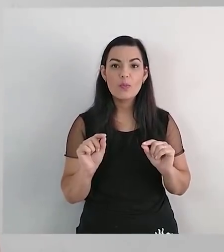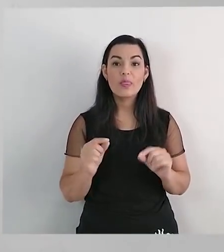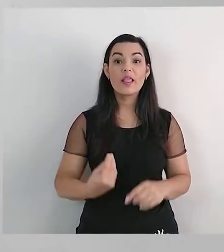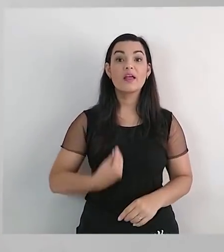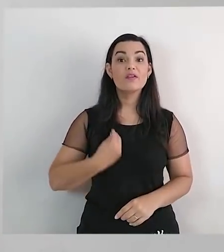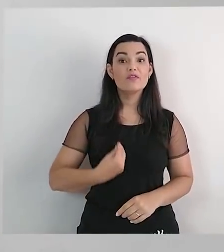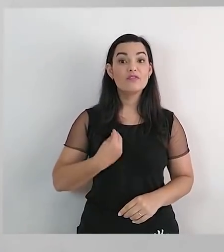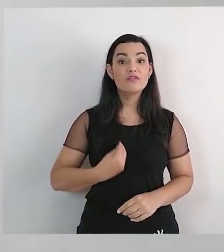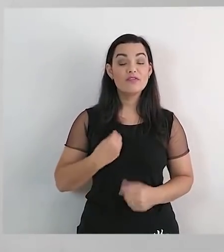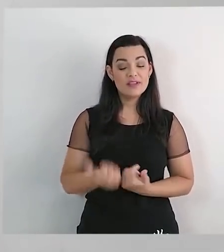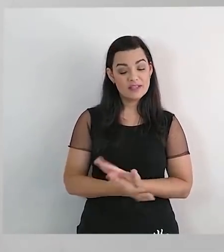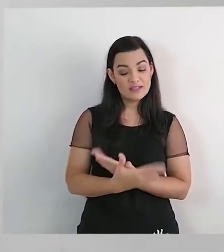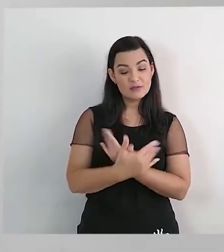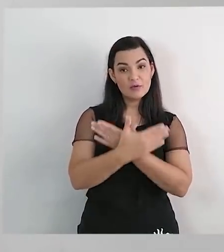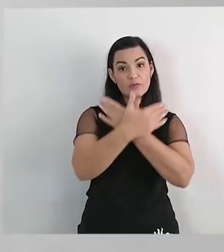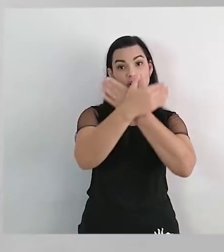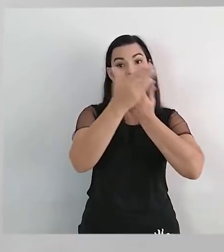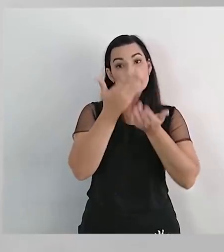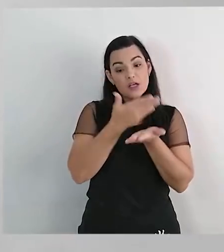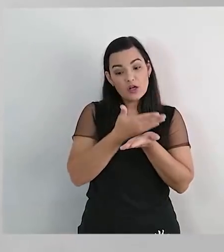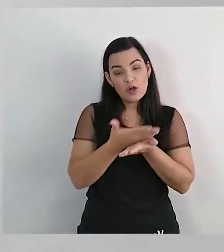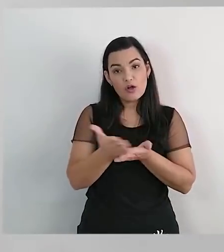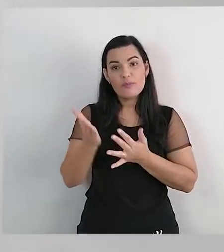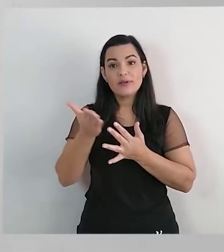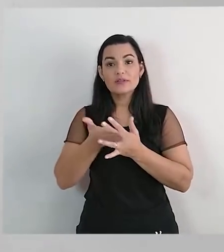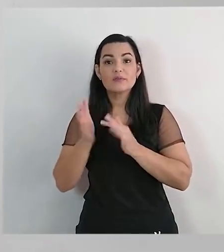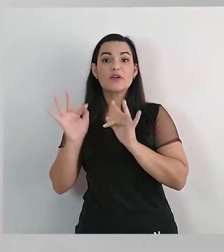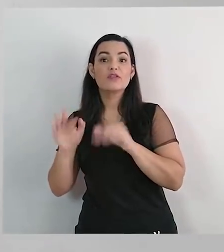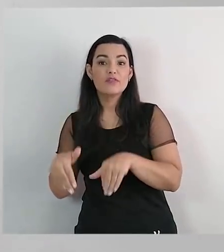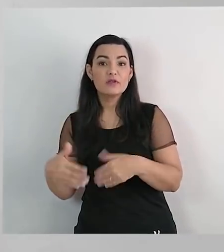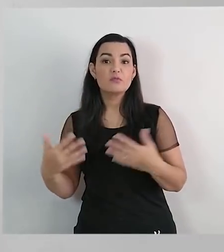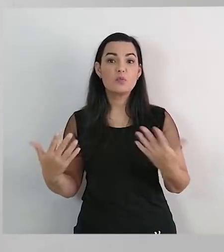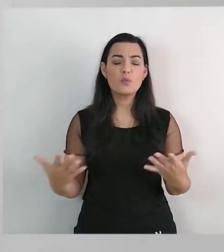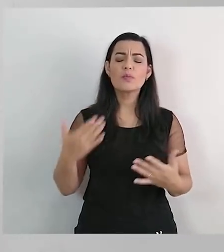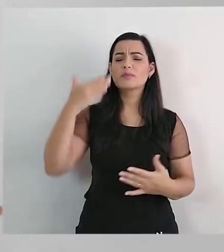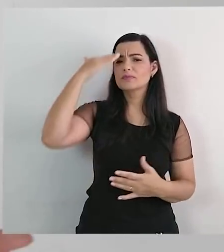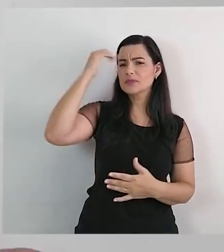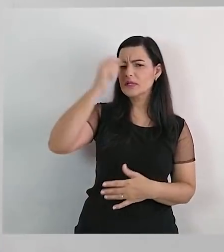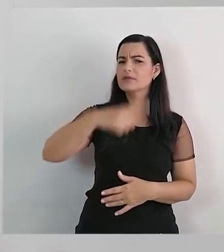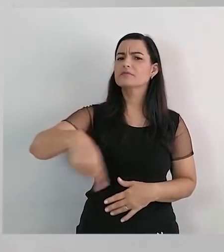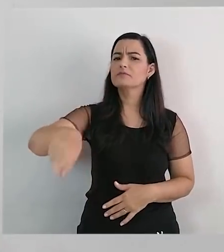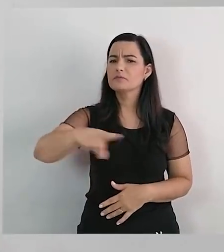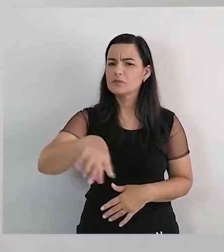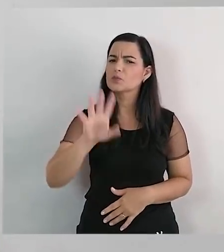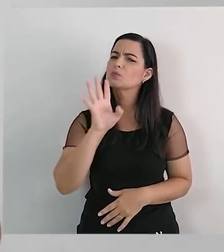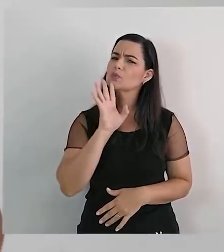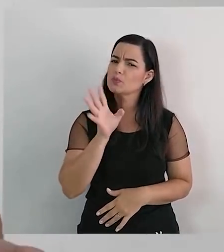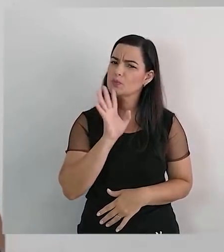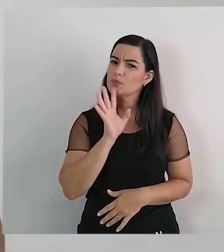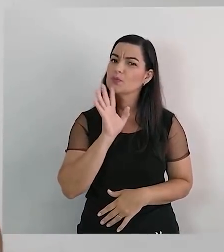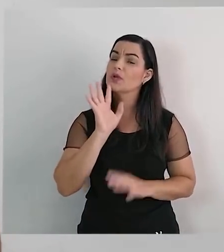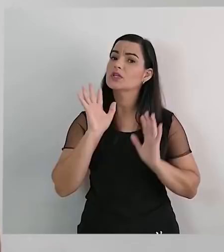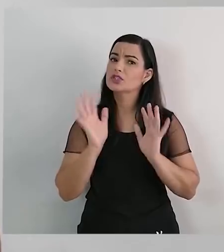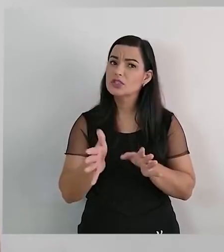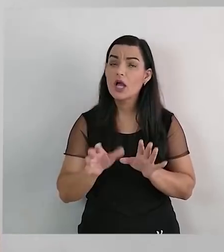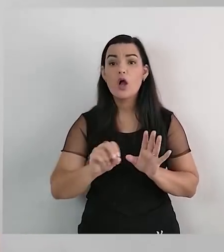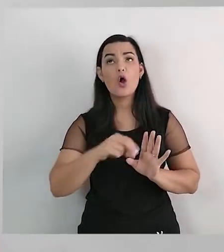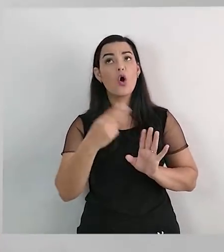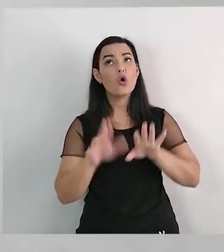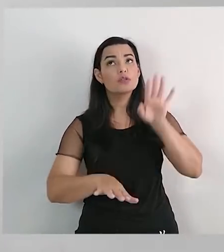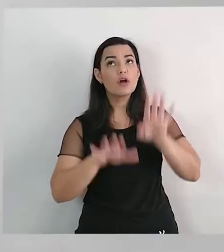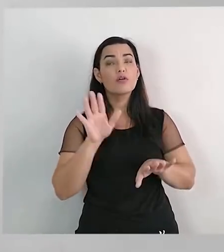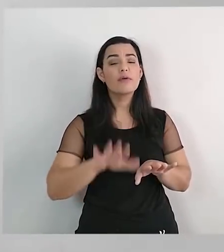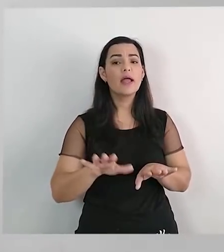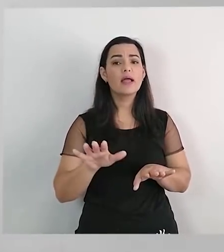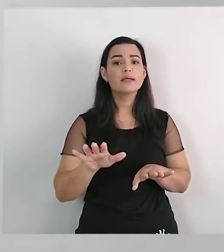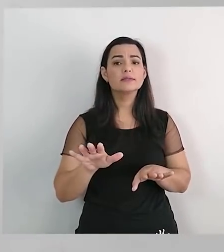das borboletas. Eu sei que muitos de vocês já conhecem ou já ouviram